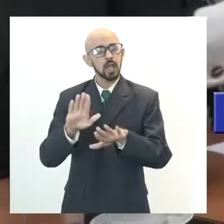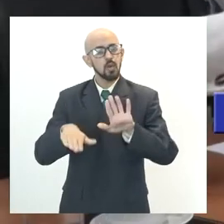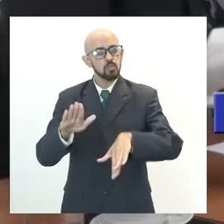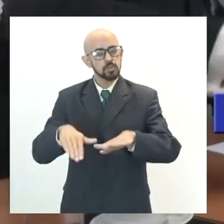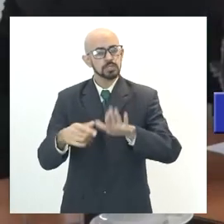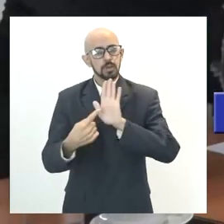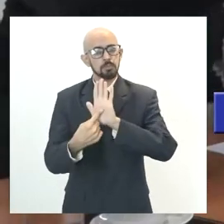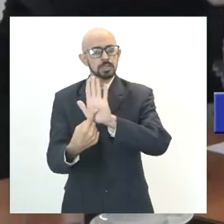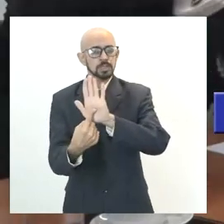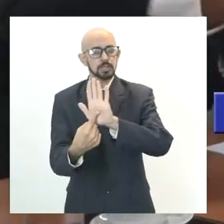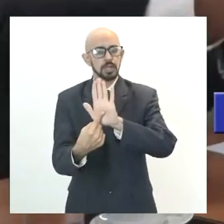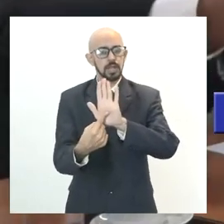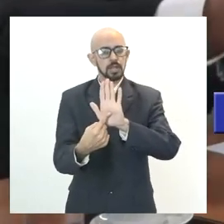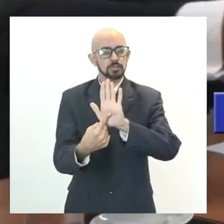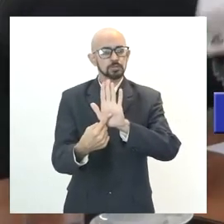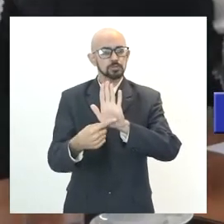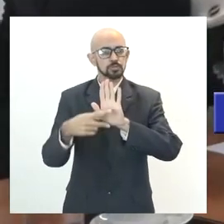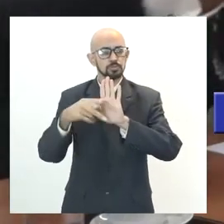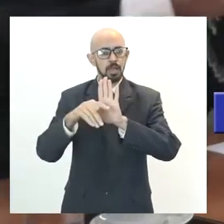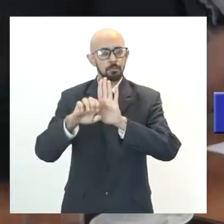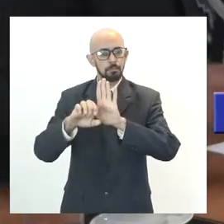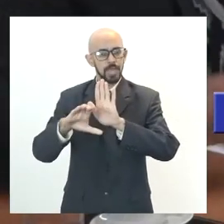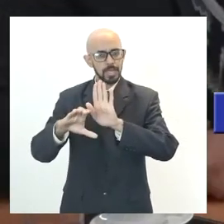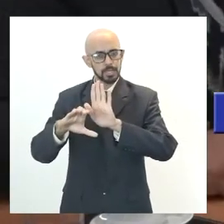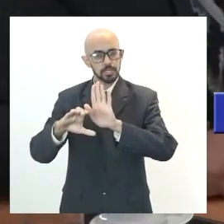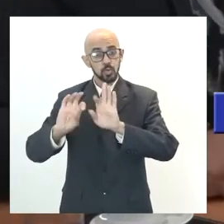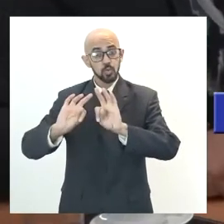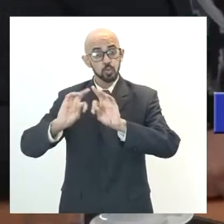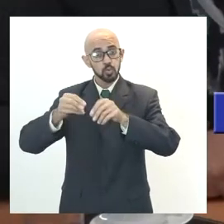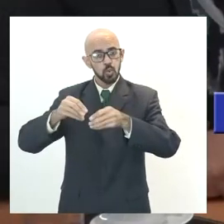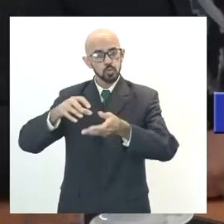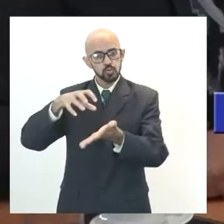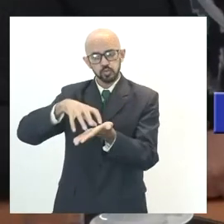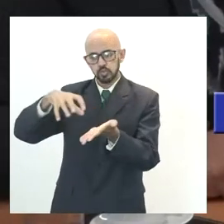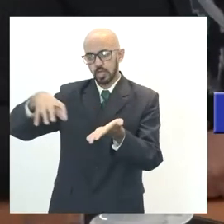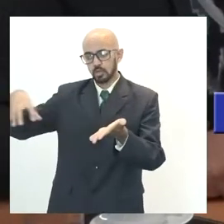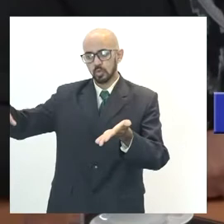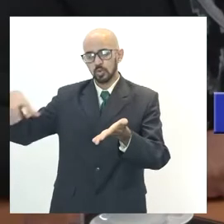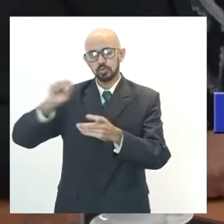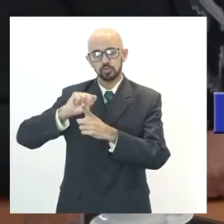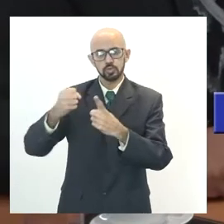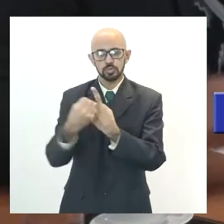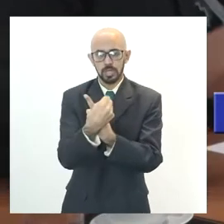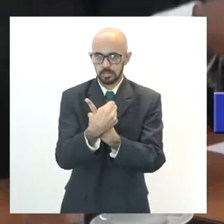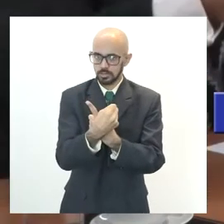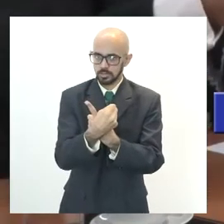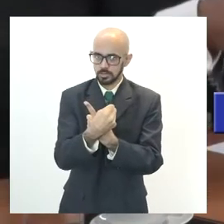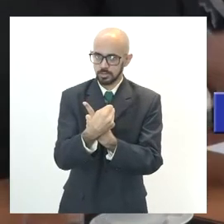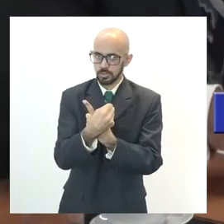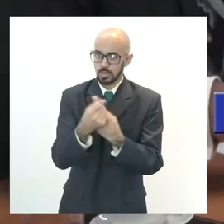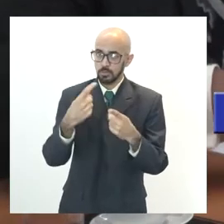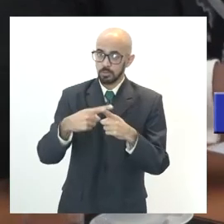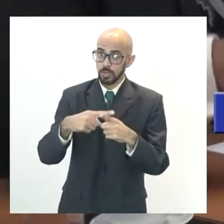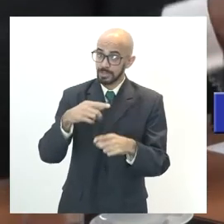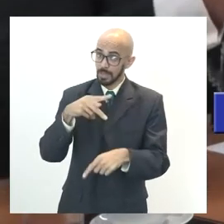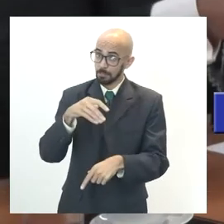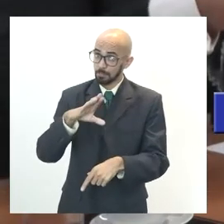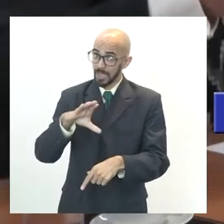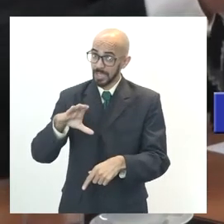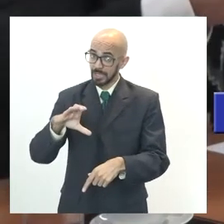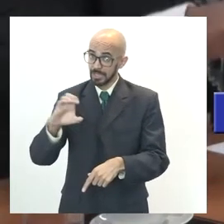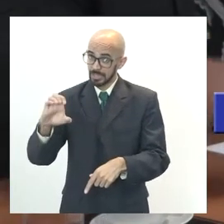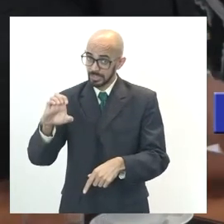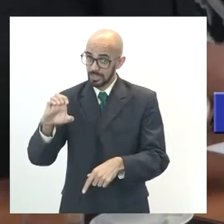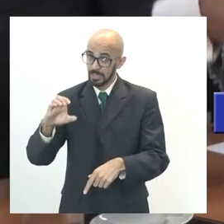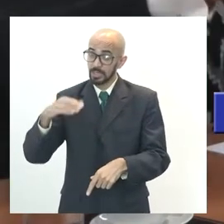uma PEC mas com a discussão com todos os segmentos sociais é porque essa PEC é viciada ela tá